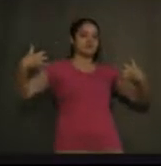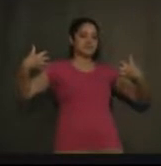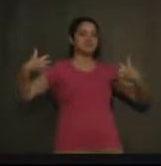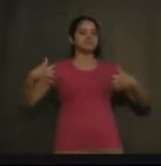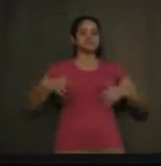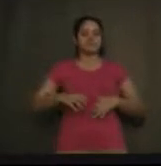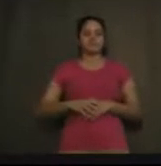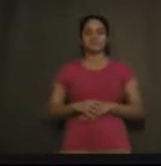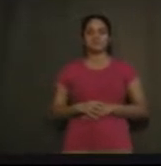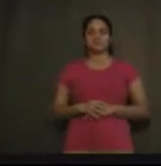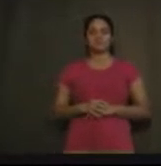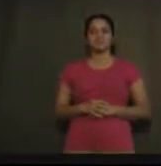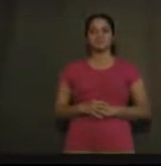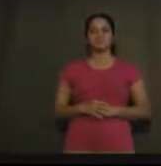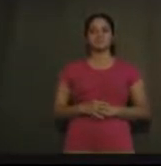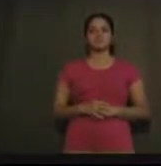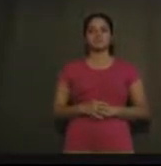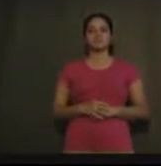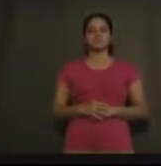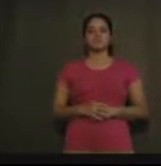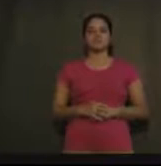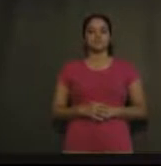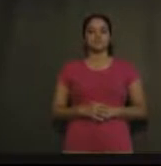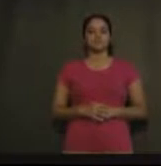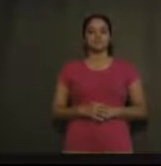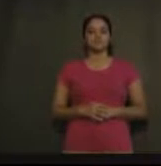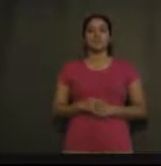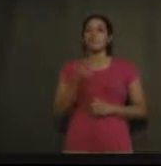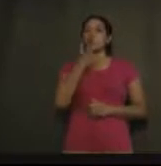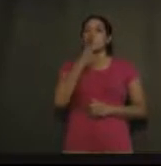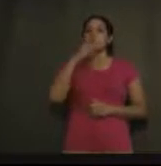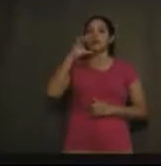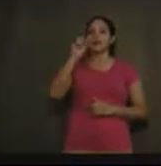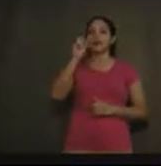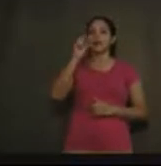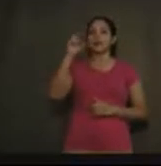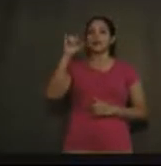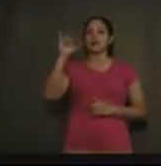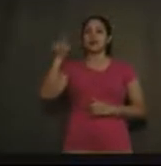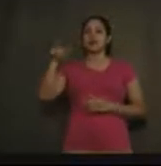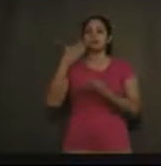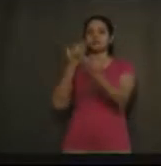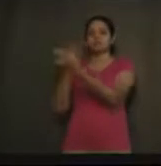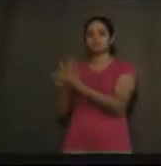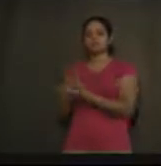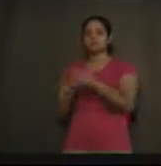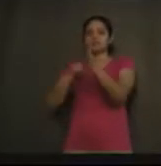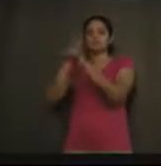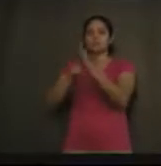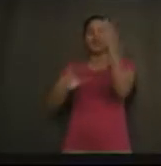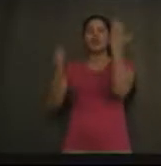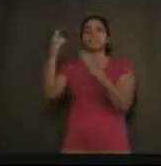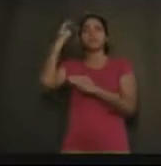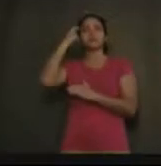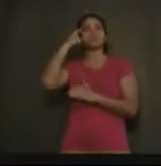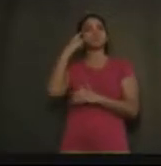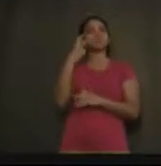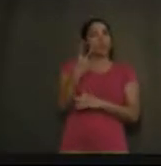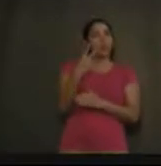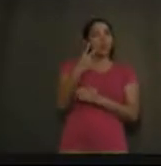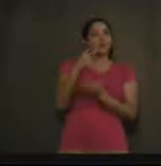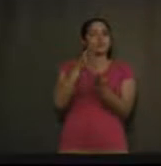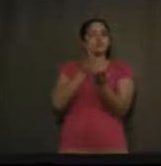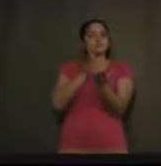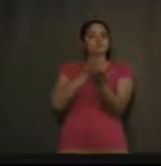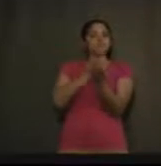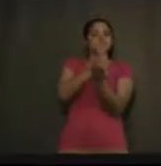no passado. Poincaré, nos estudos dele, analisou a possibilidade que essas 2 linhas, a